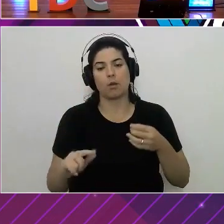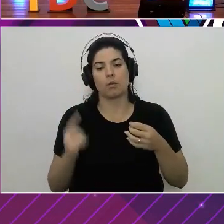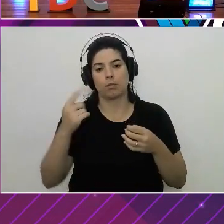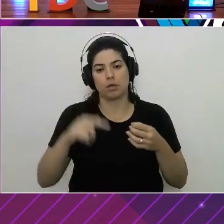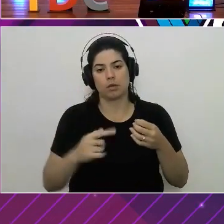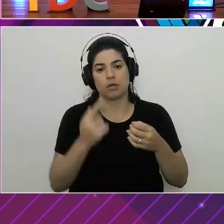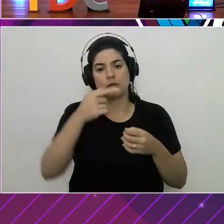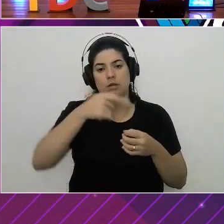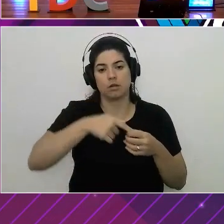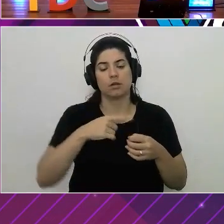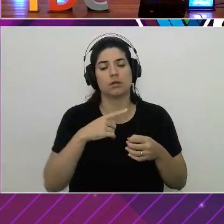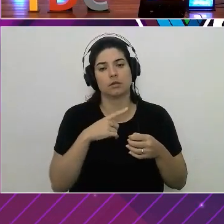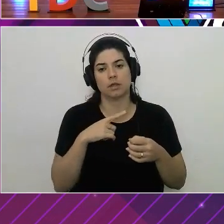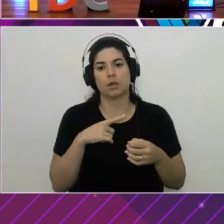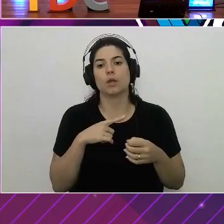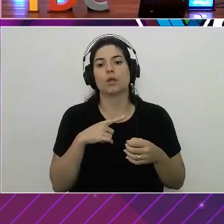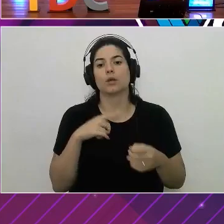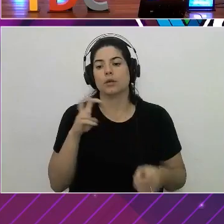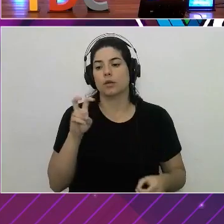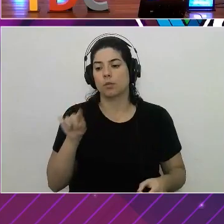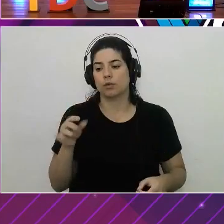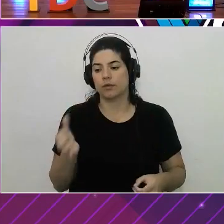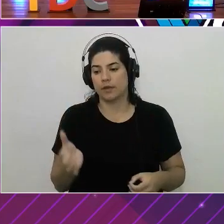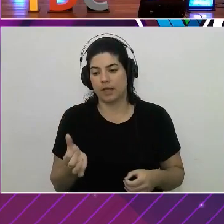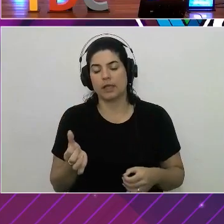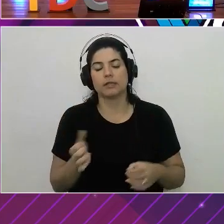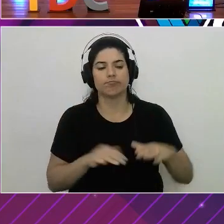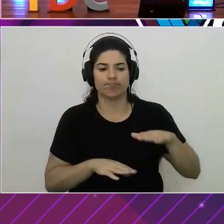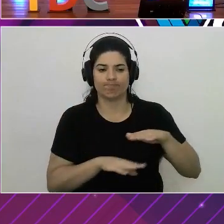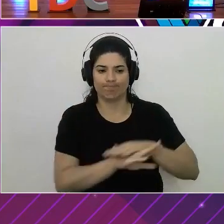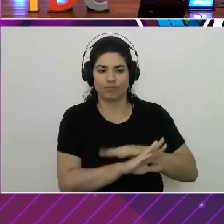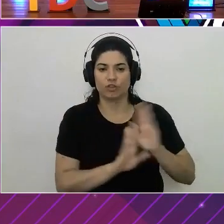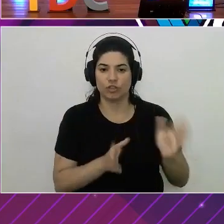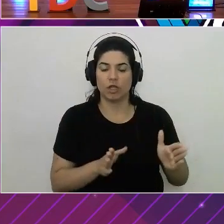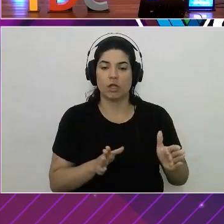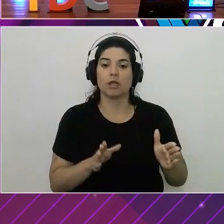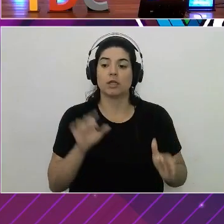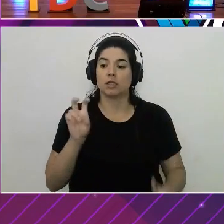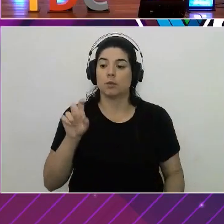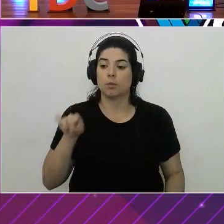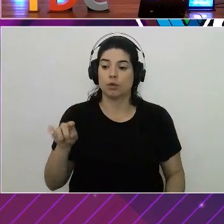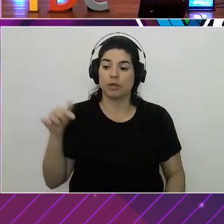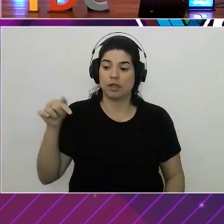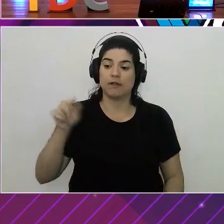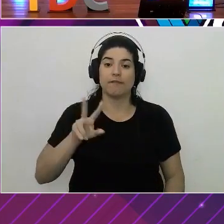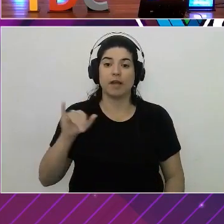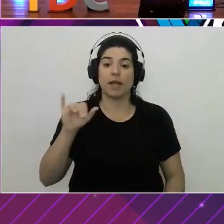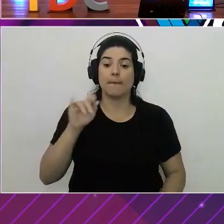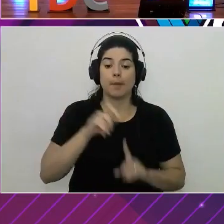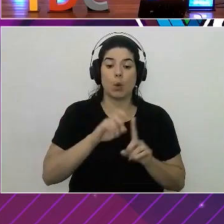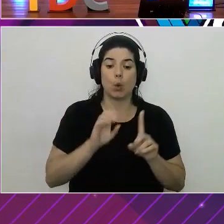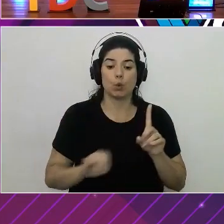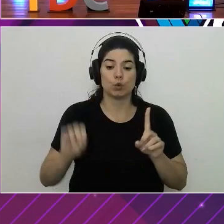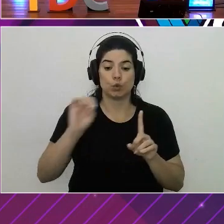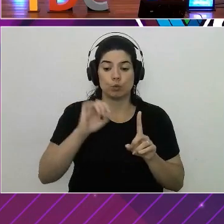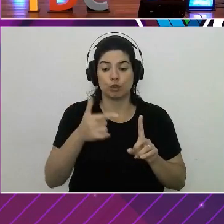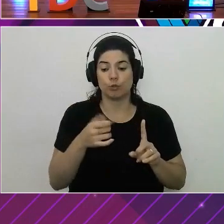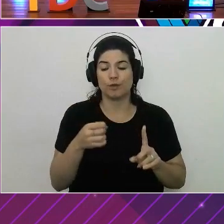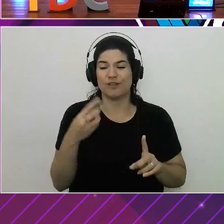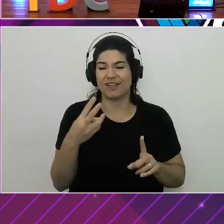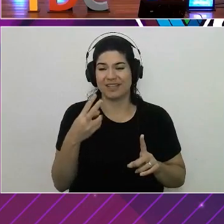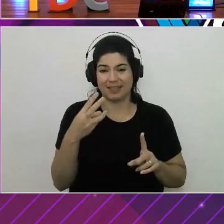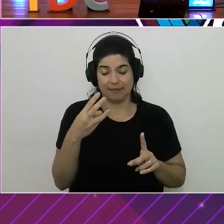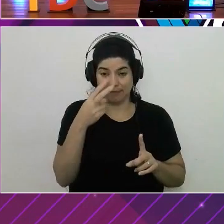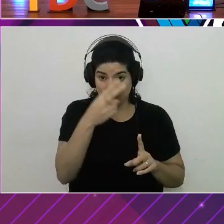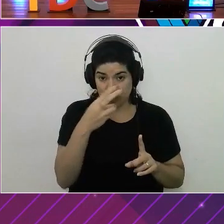já aposentou e o banco 5.7 vai ser aposentado em outubro de 2023, tá? Então, a gente não está lançando mais nada, nenhuma nova